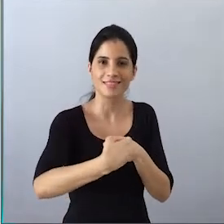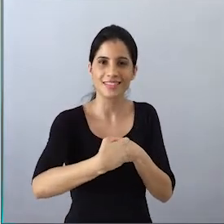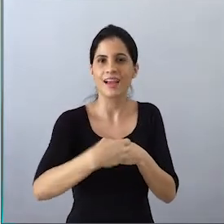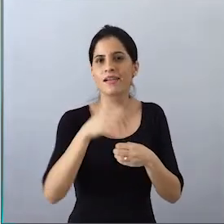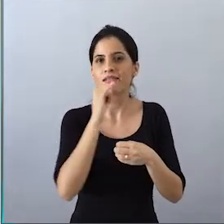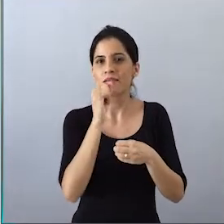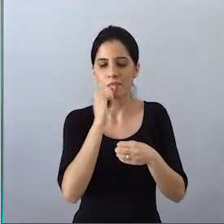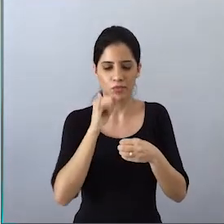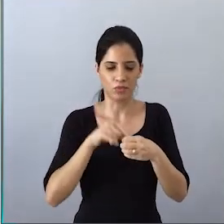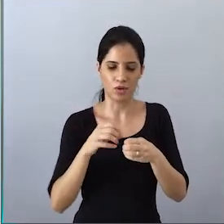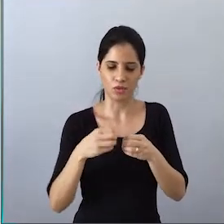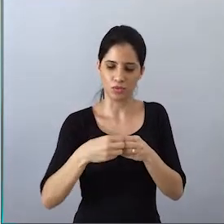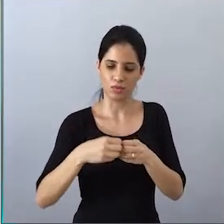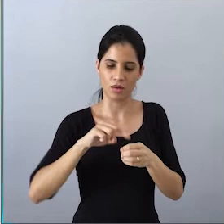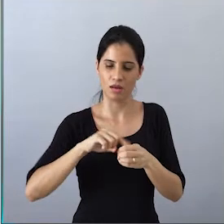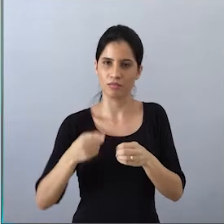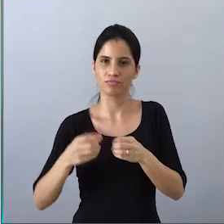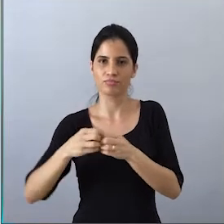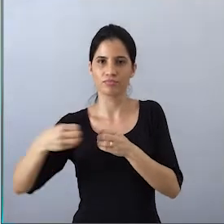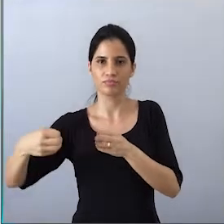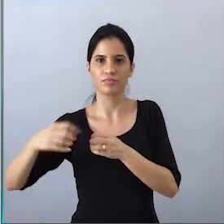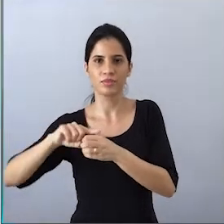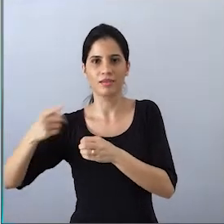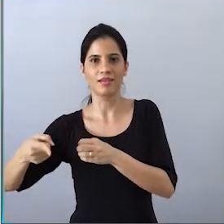diante até as camadas mais distantes.